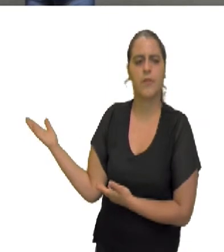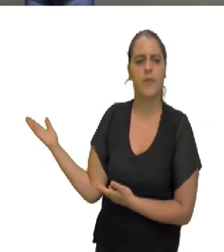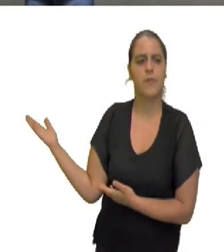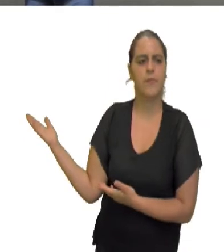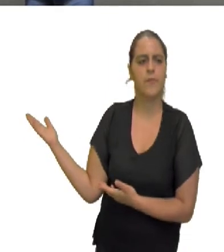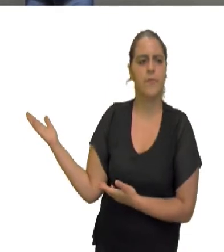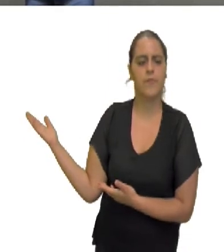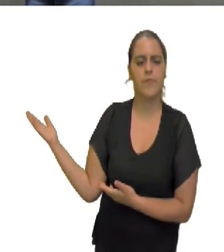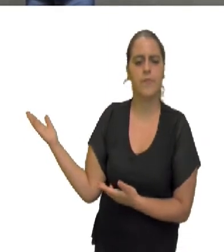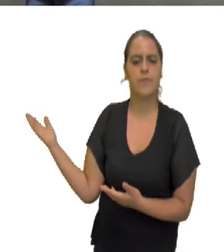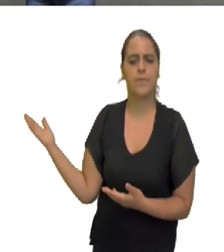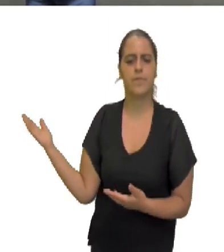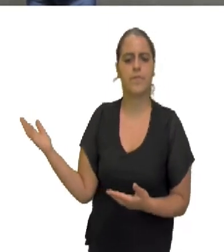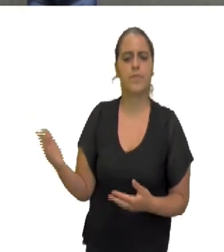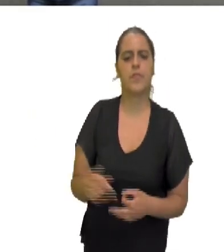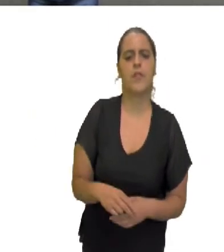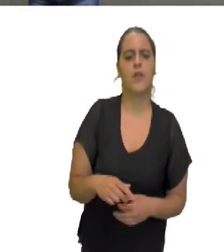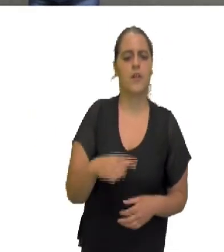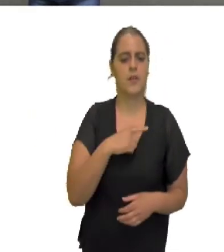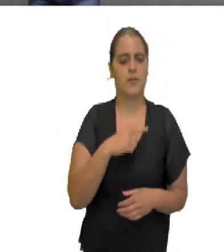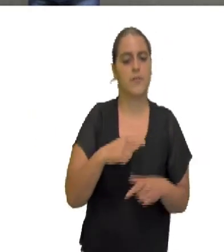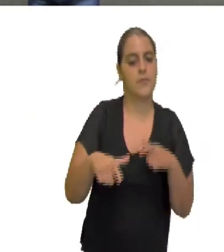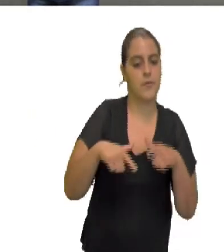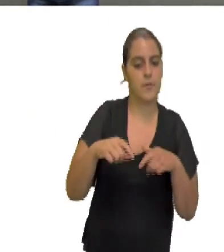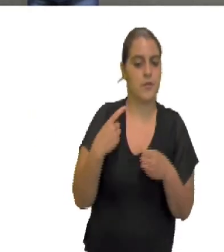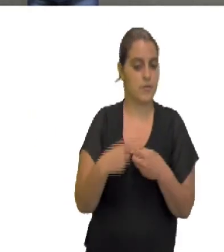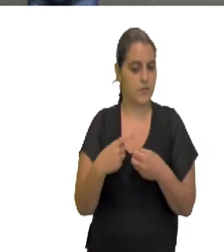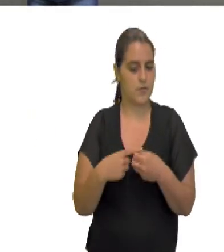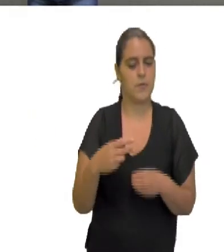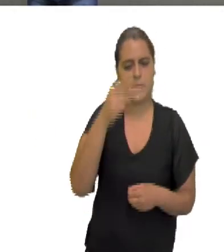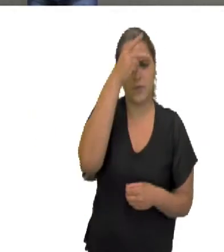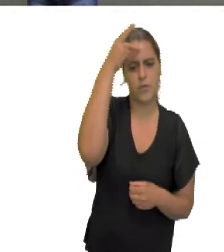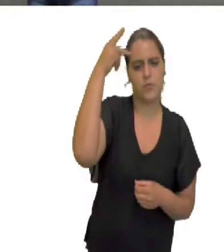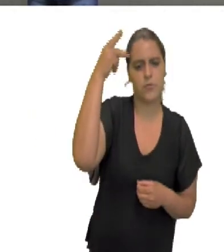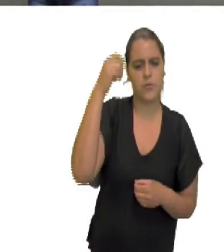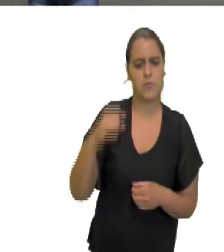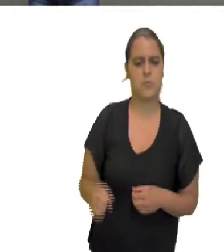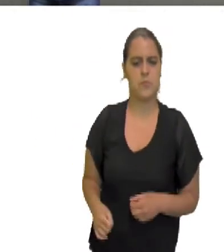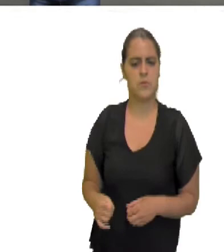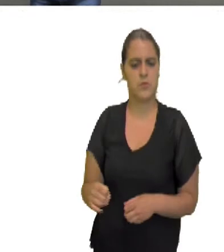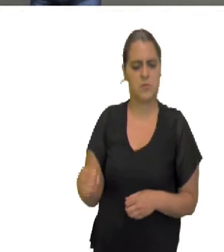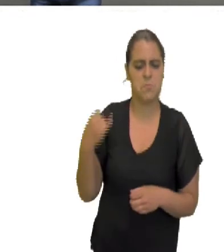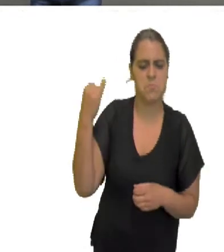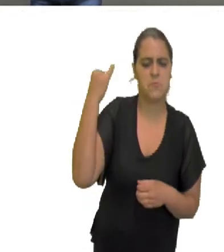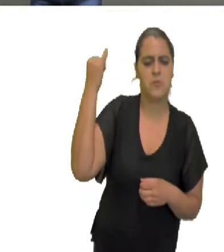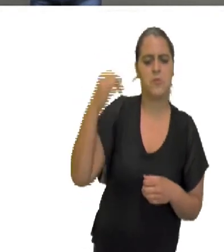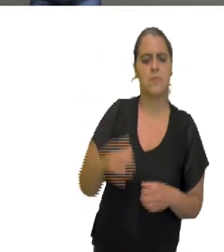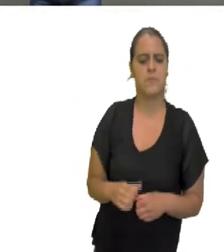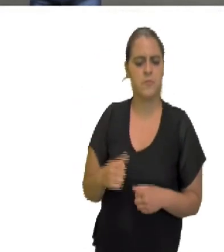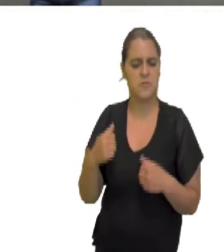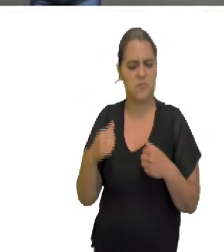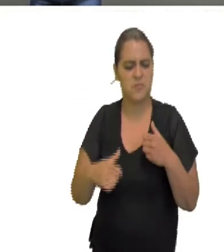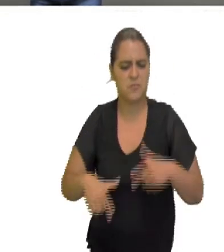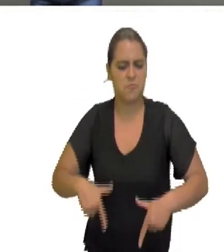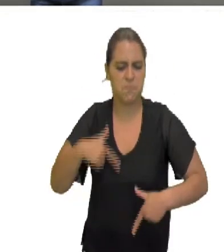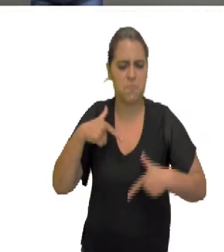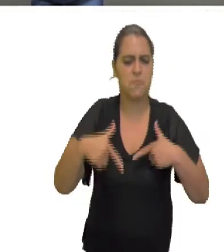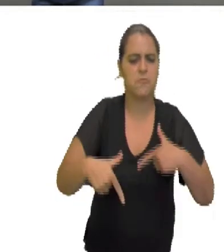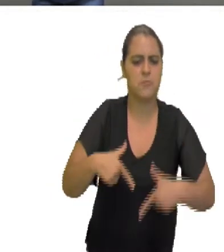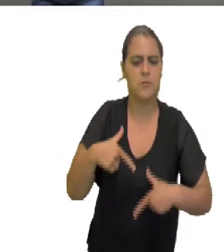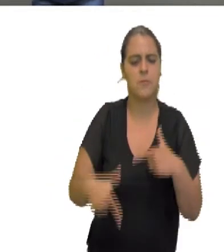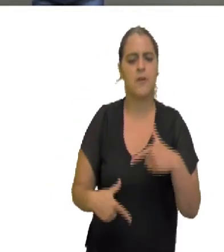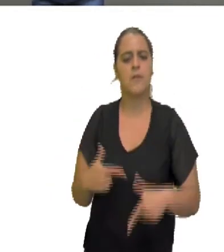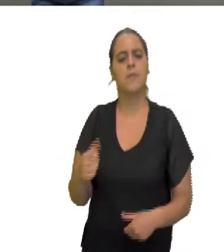Então, existe o trabalho na cidade, existem pessoas empenhadas também, mas a forma de trabalho é